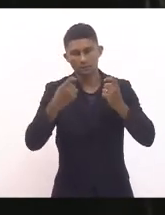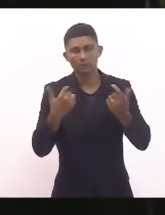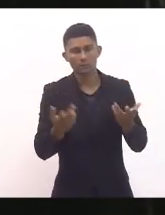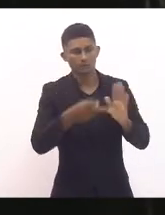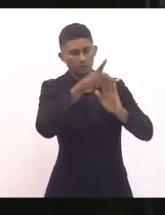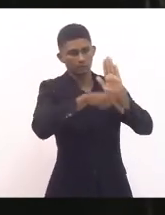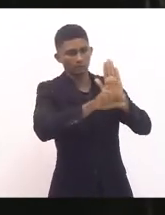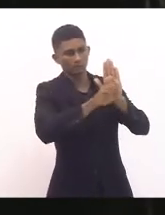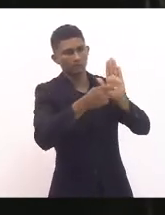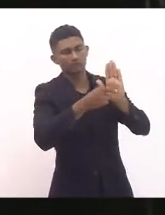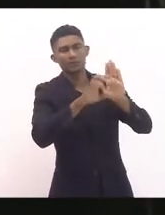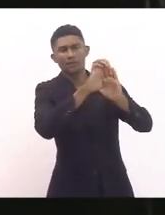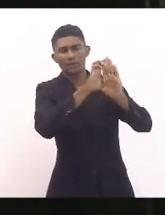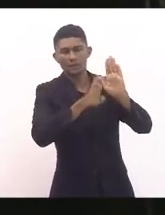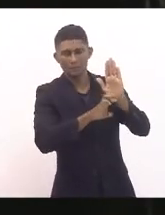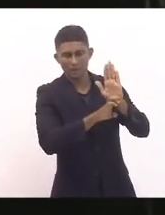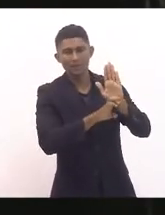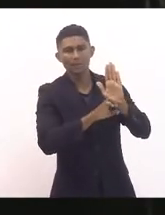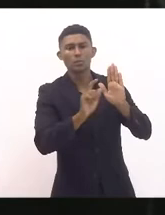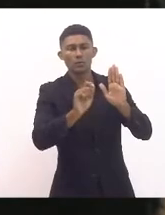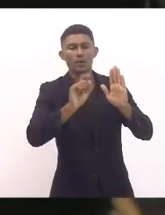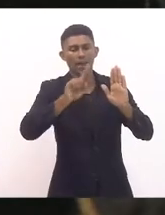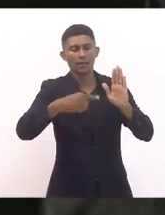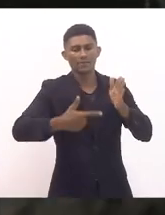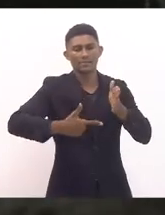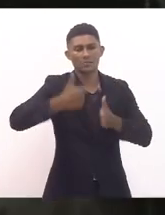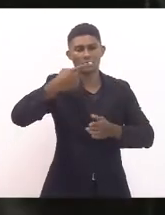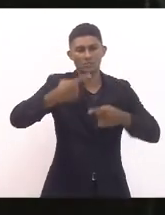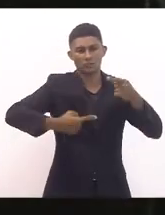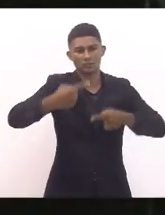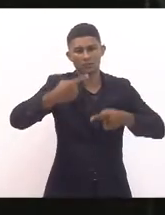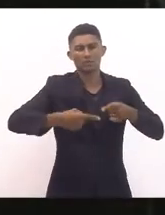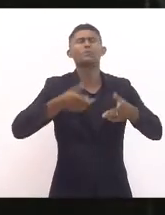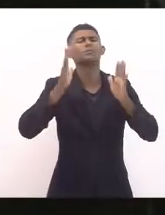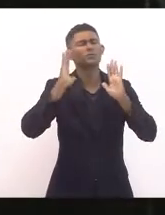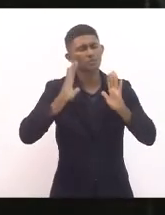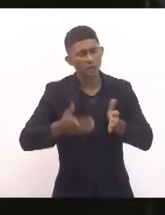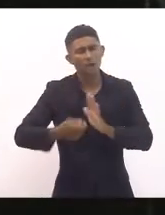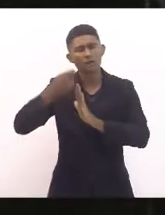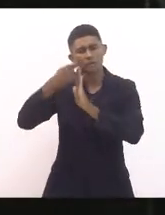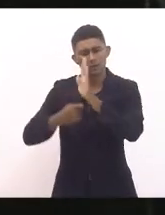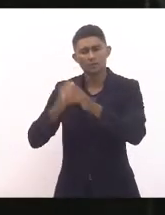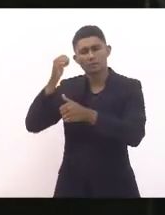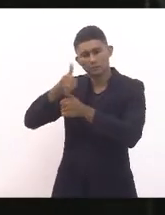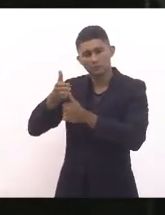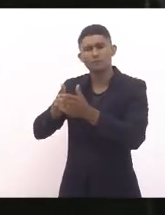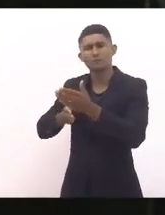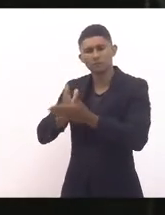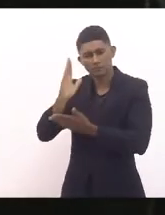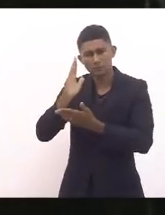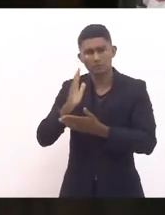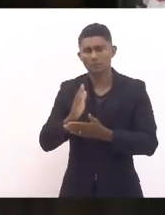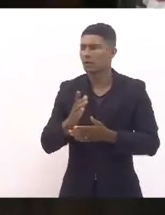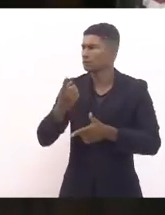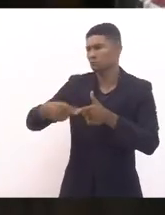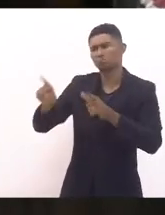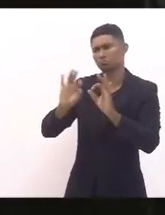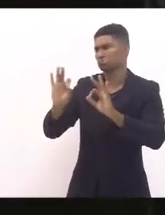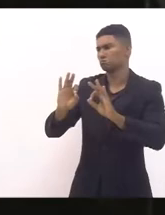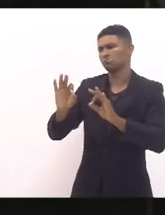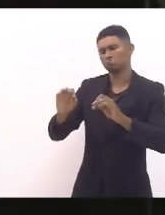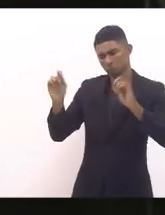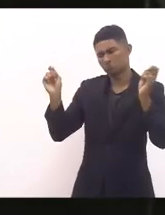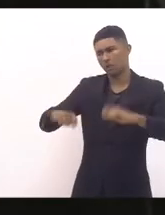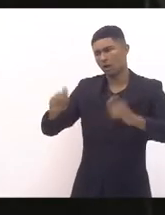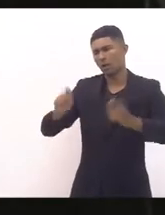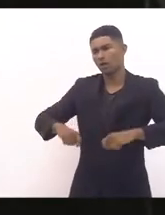recebeu emenda em segunda, já com o substitutivo aprovado. Tem problema nenhum, é possível sim. Sim, é possível sim.